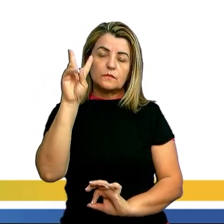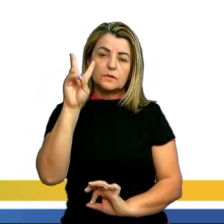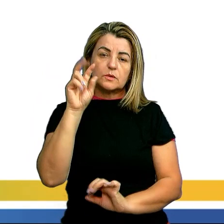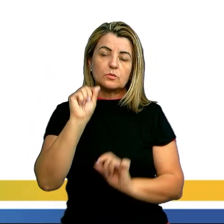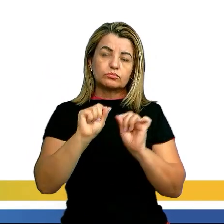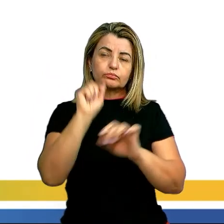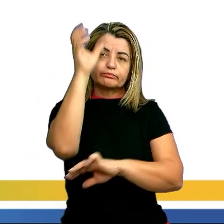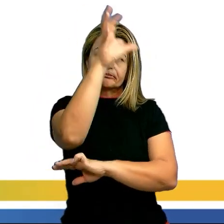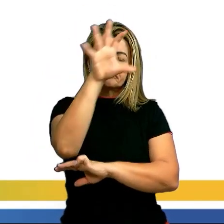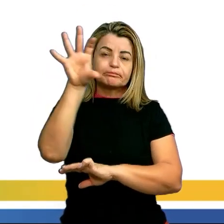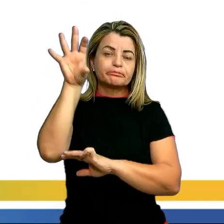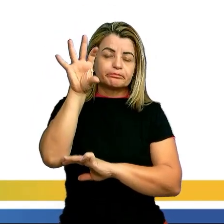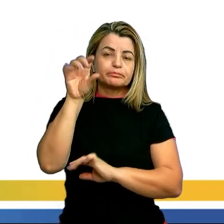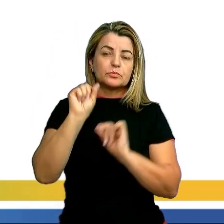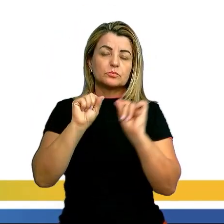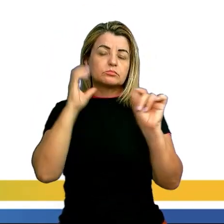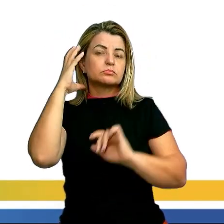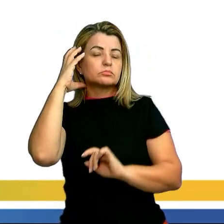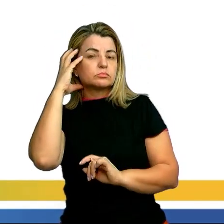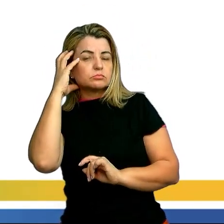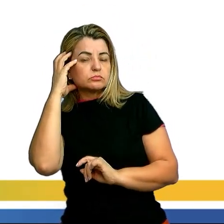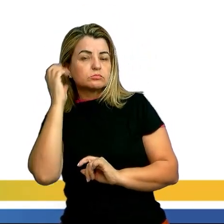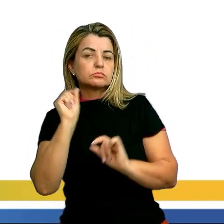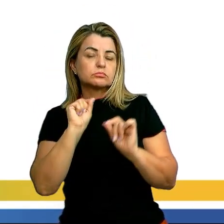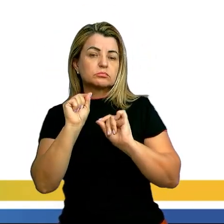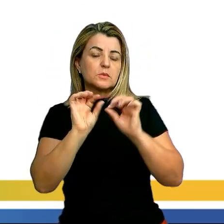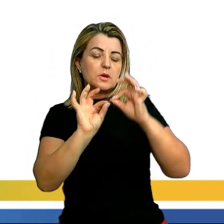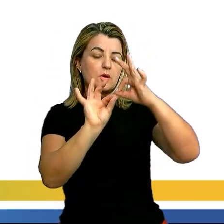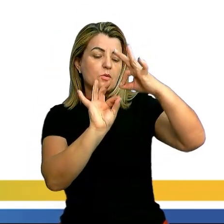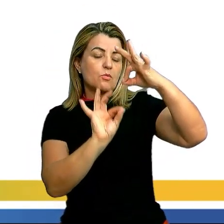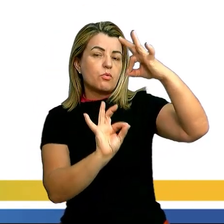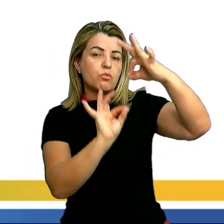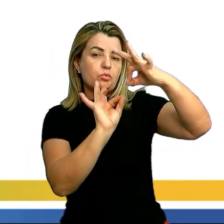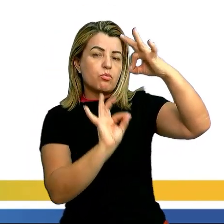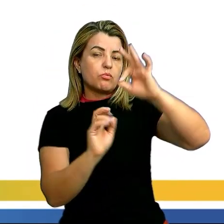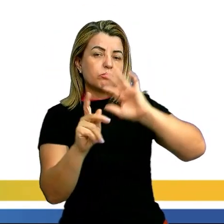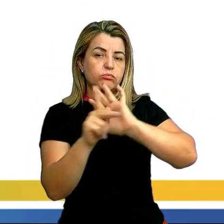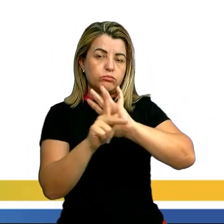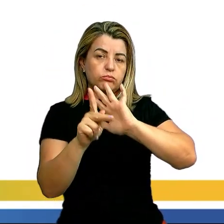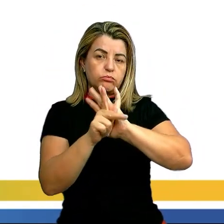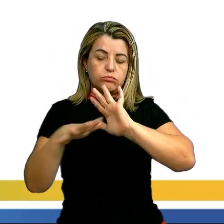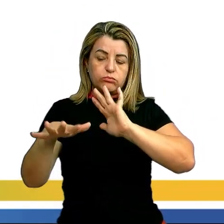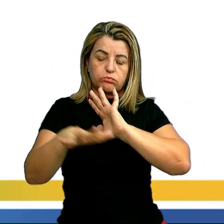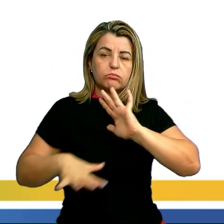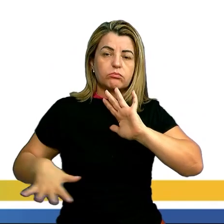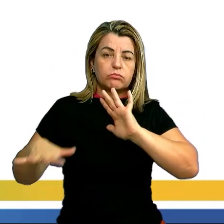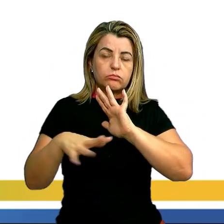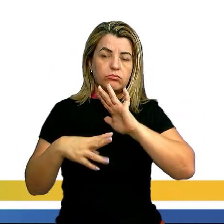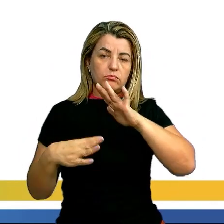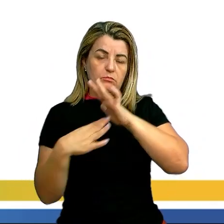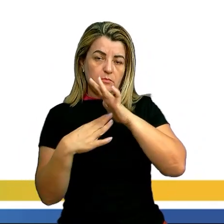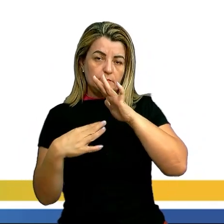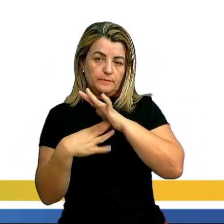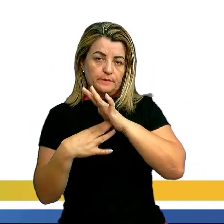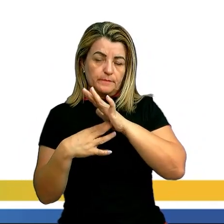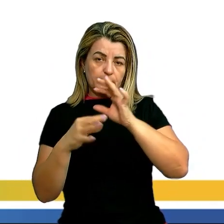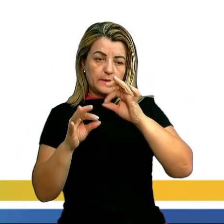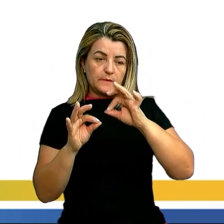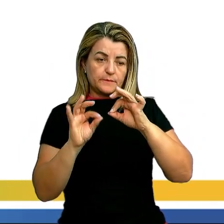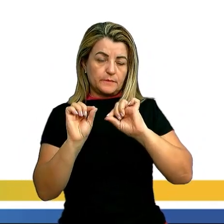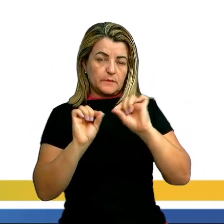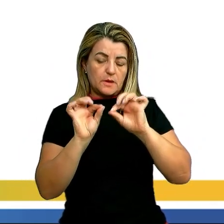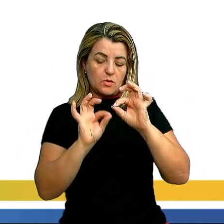do sinal dessa rádio é dado pelos pontos que pertencem à região limitada pela curva